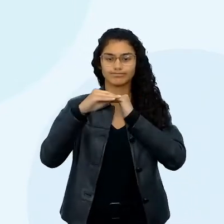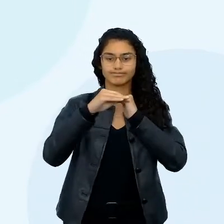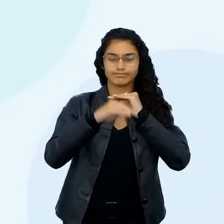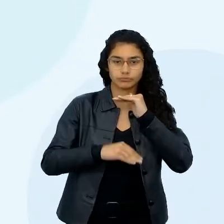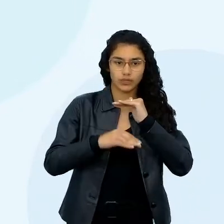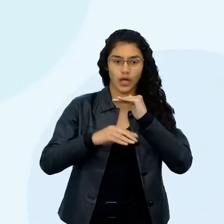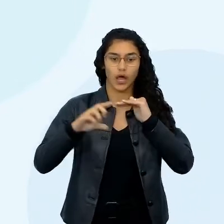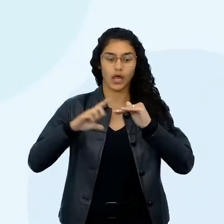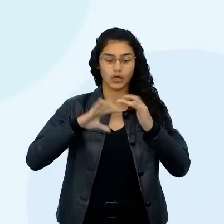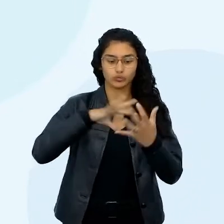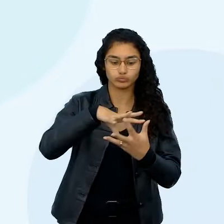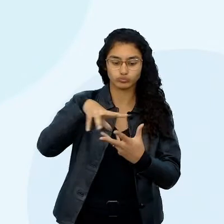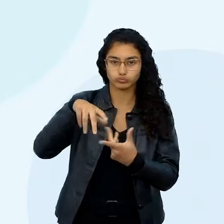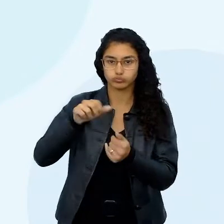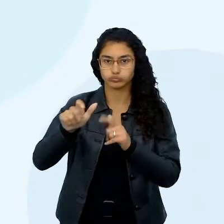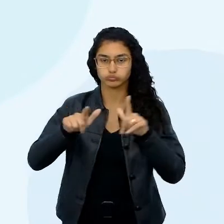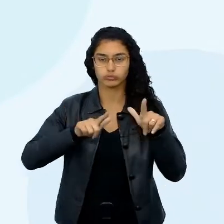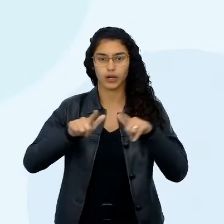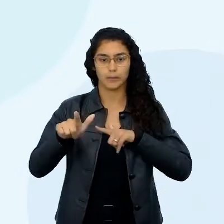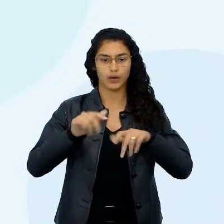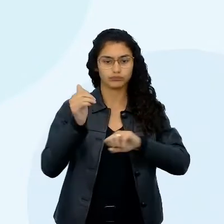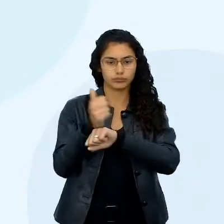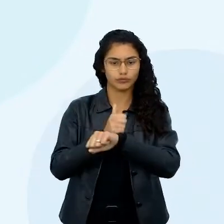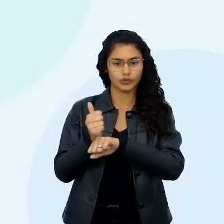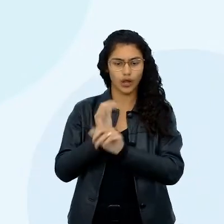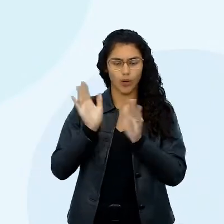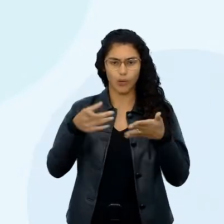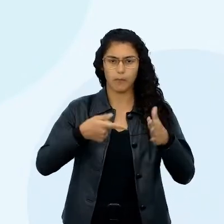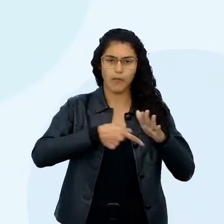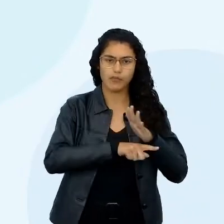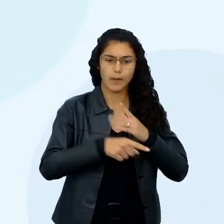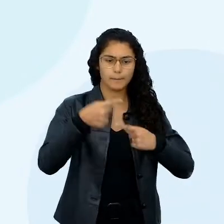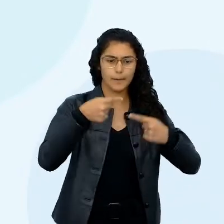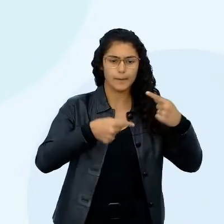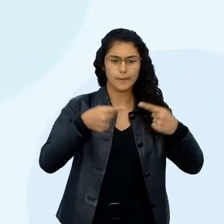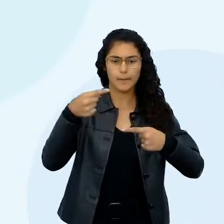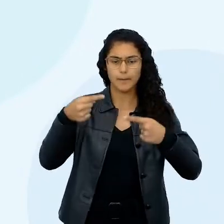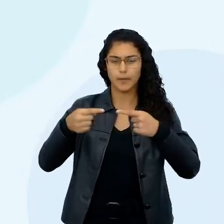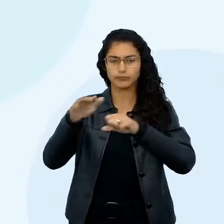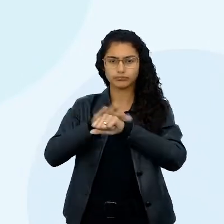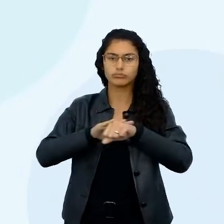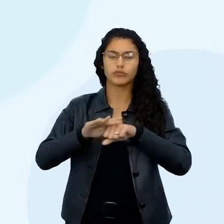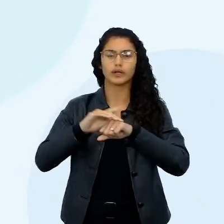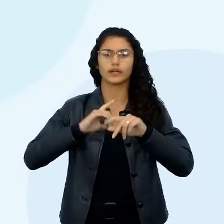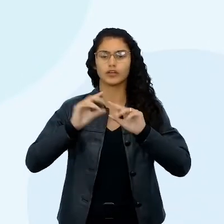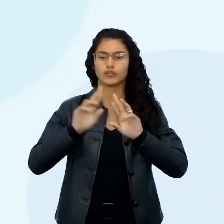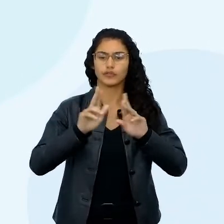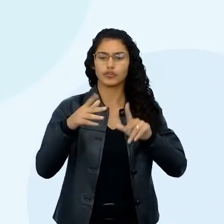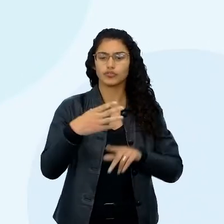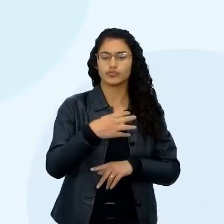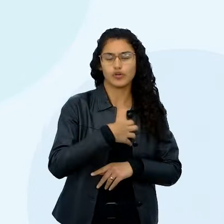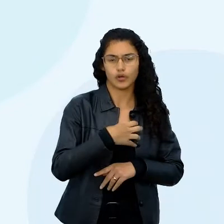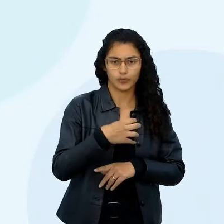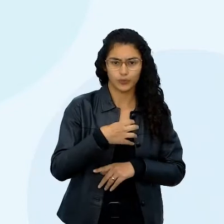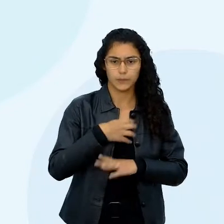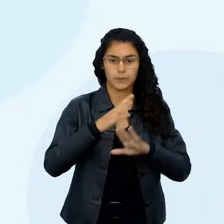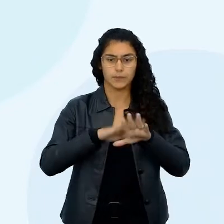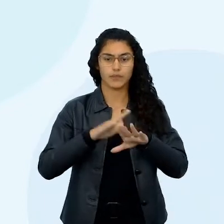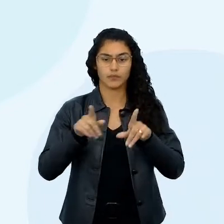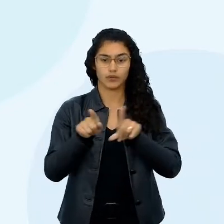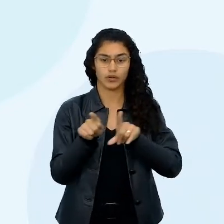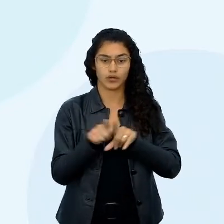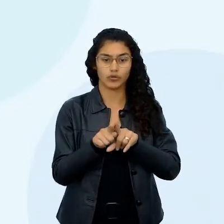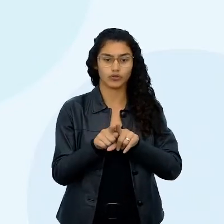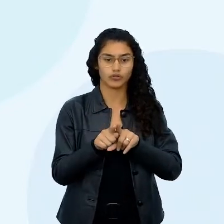desigualdades no mundo do trabalho. Hoje vamos aprofundar essa discussão, diferenciando níveis e modos de reprodução